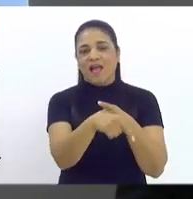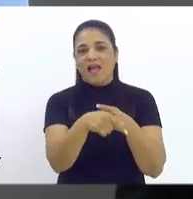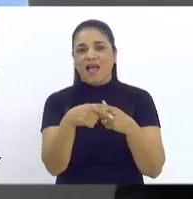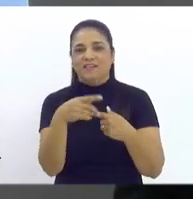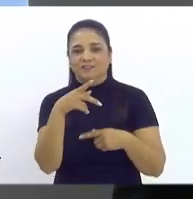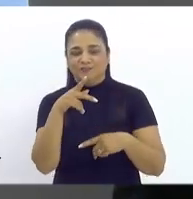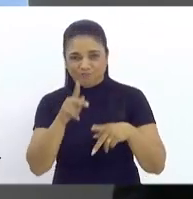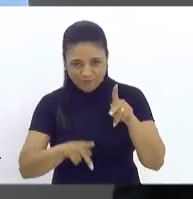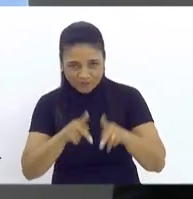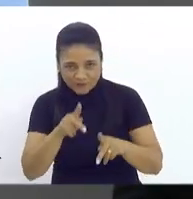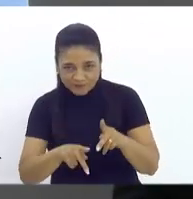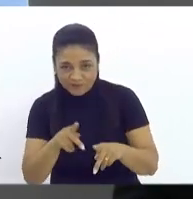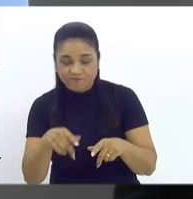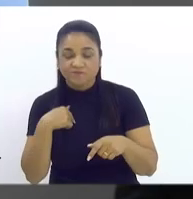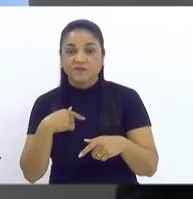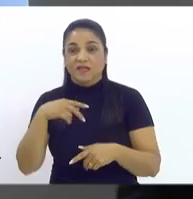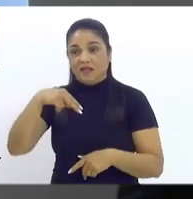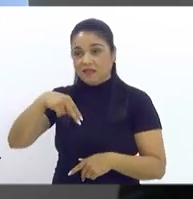Naturgy, ela liderou um estudo